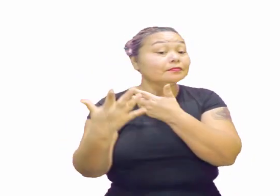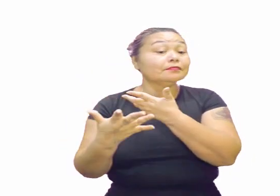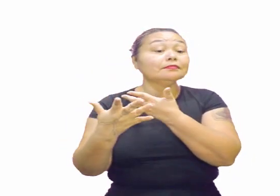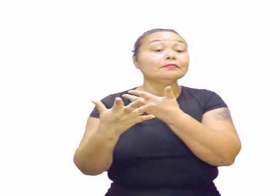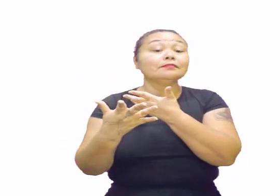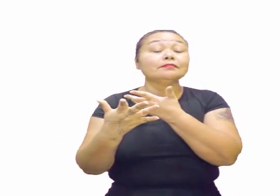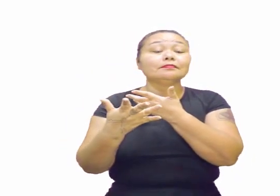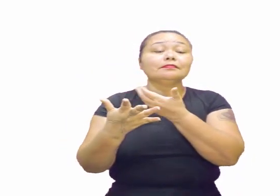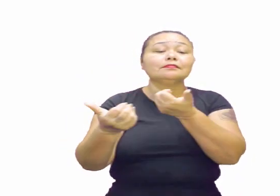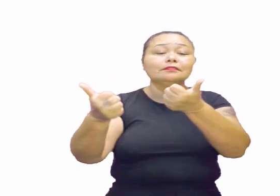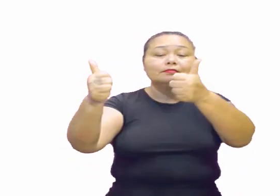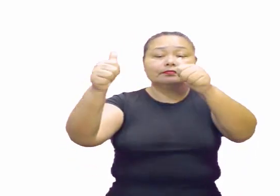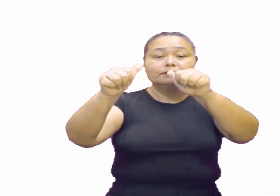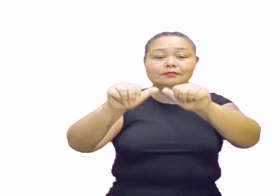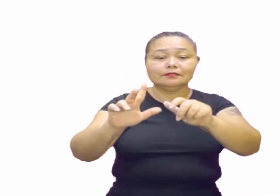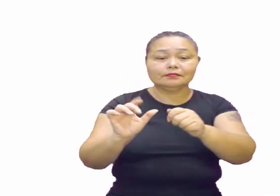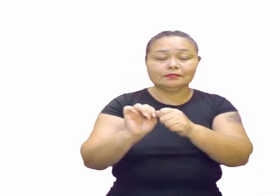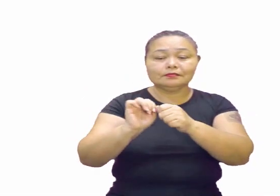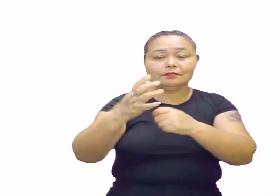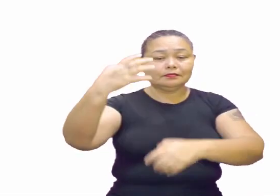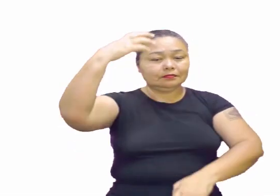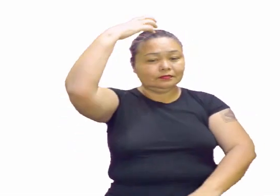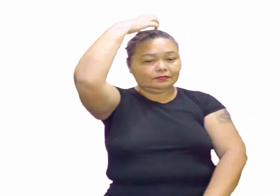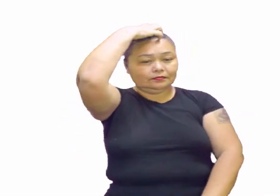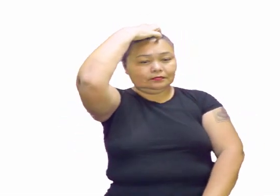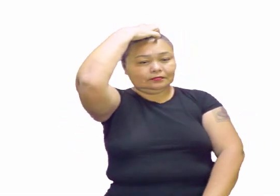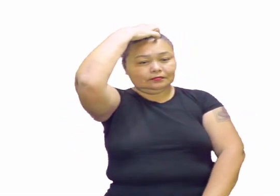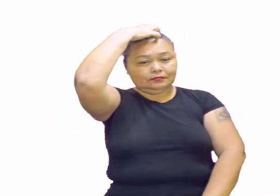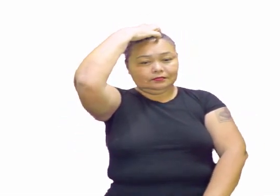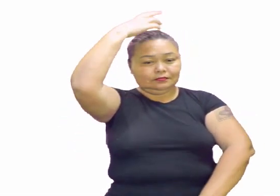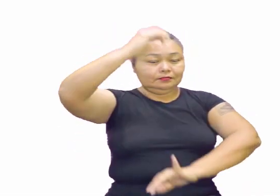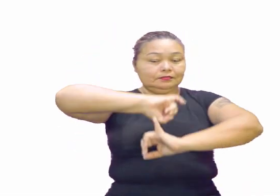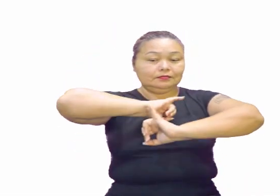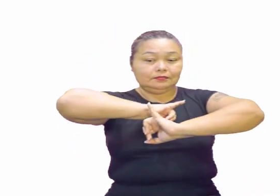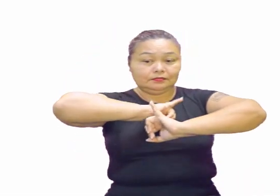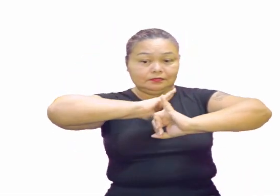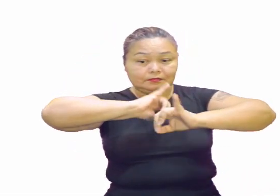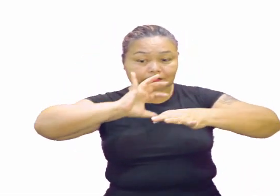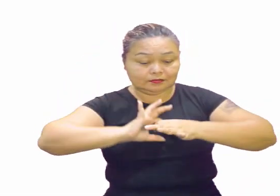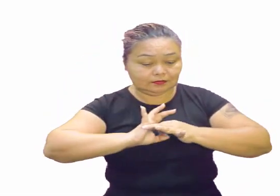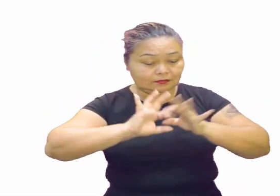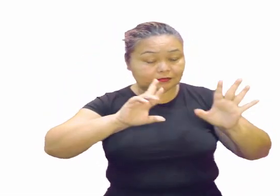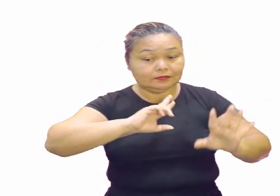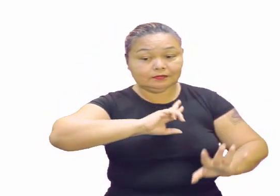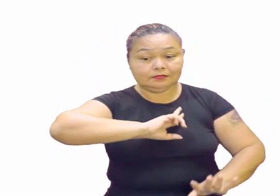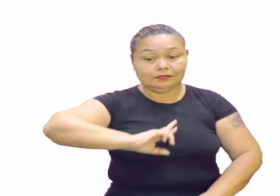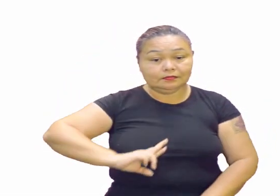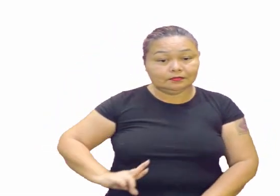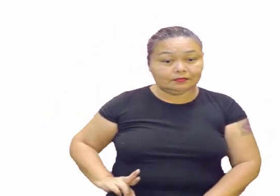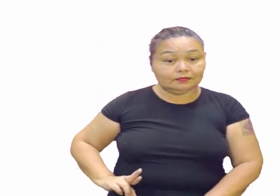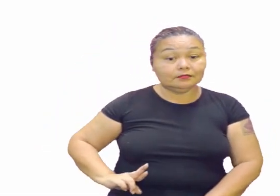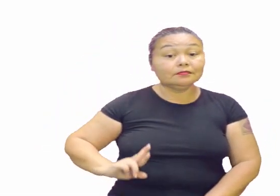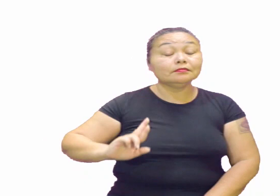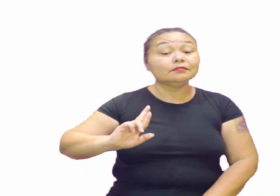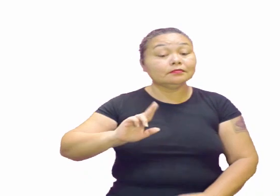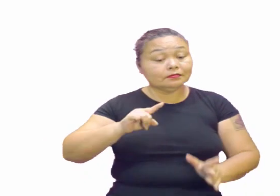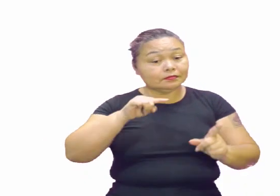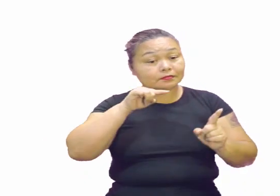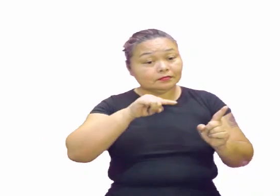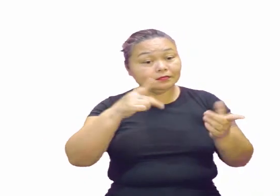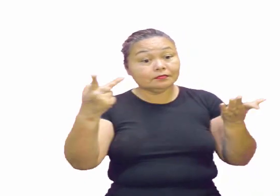é. A queda do regime monárquico e a proclamação da República irão ocorrer